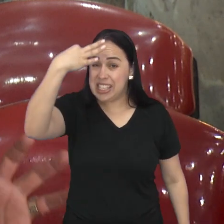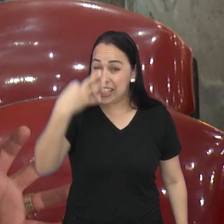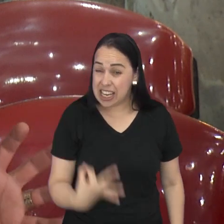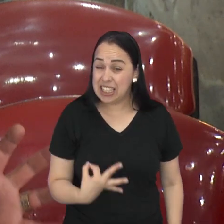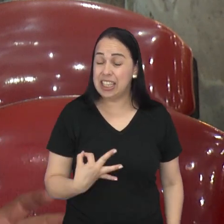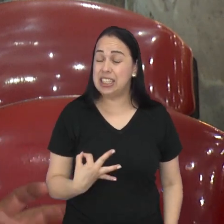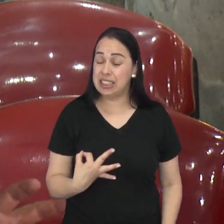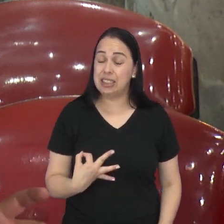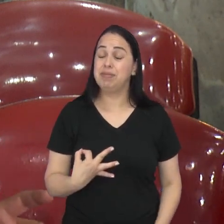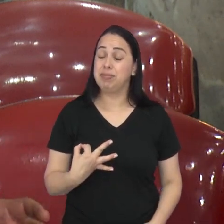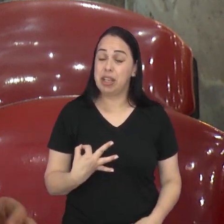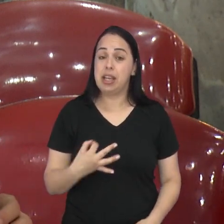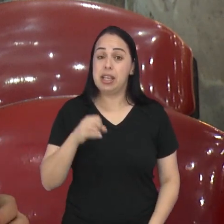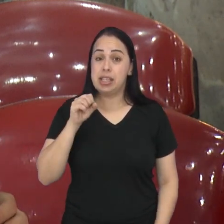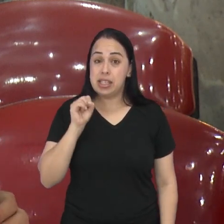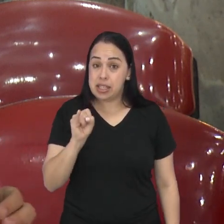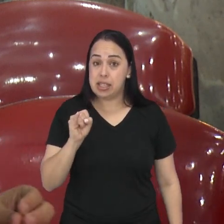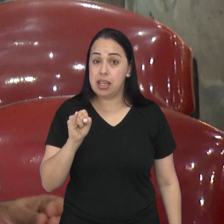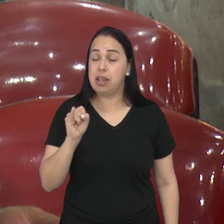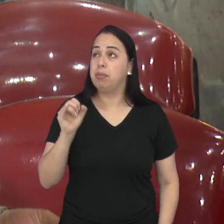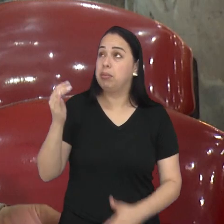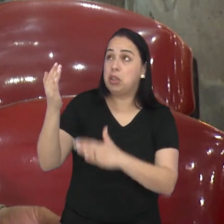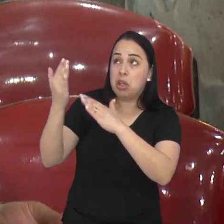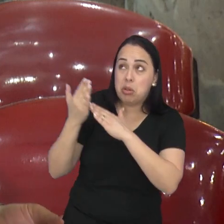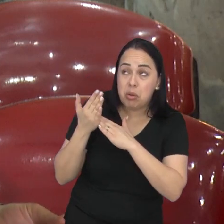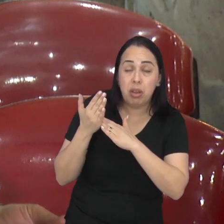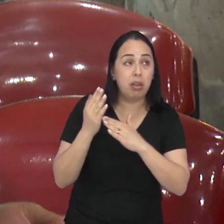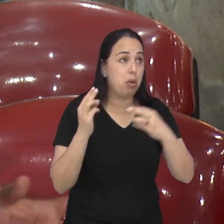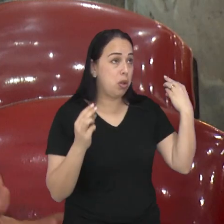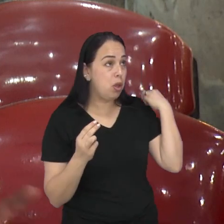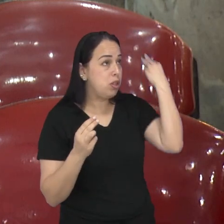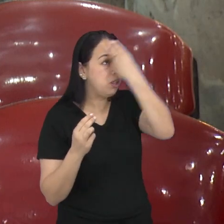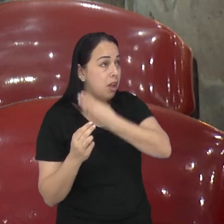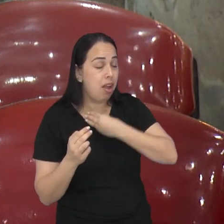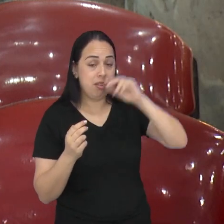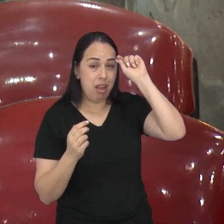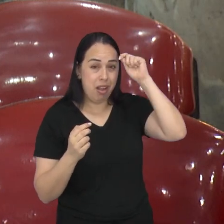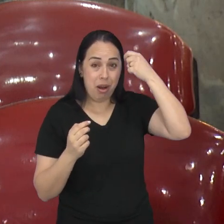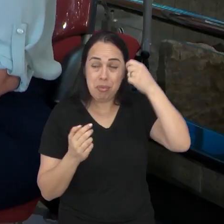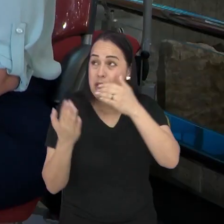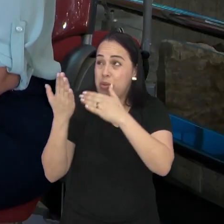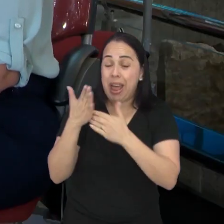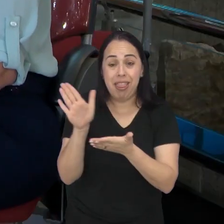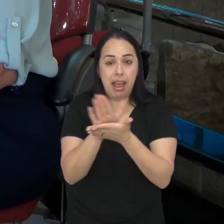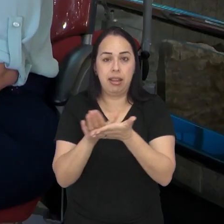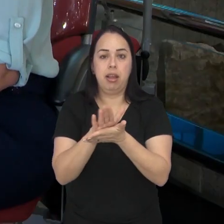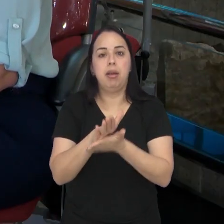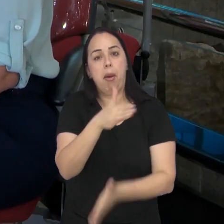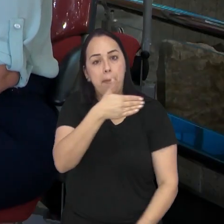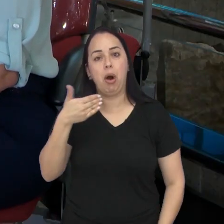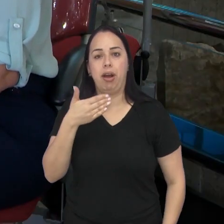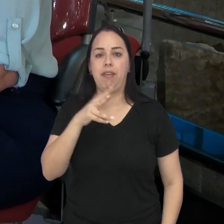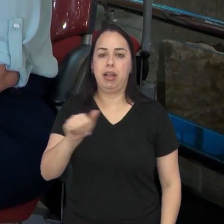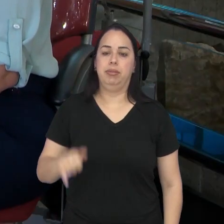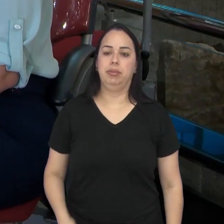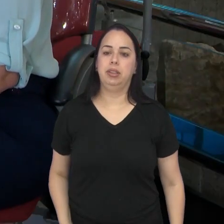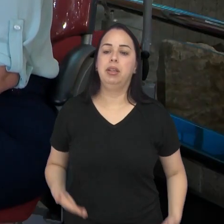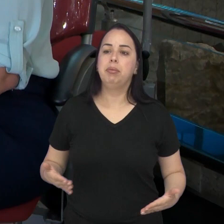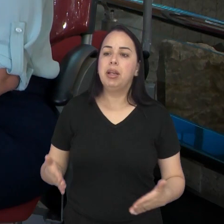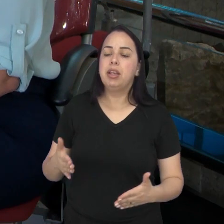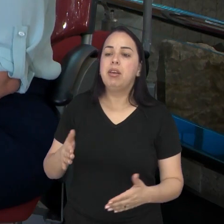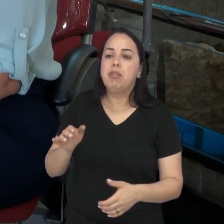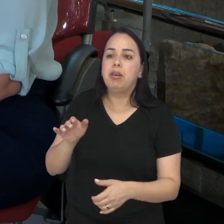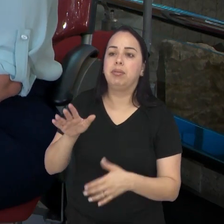certeza absoluta que se não fosse Deus e Nossa Senhora Aparecida, eu teria morrido na caminhada. E eu vou além, eu ia te interromper